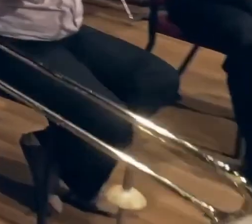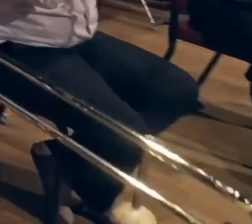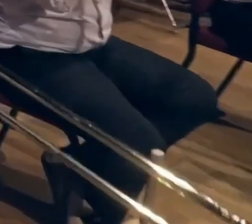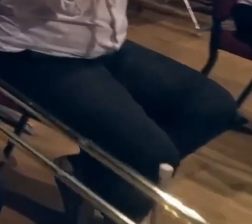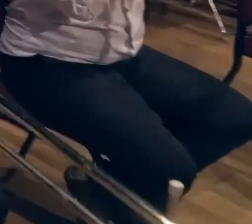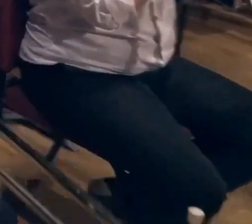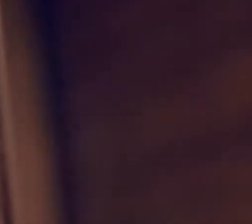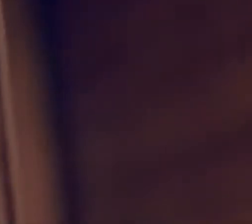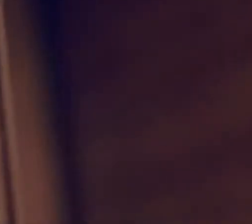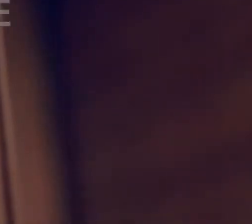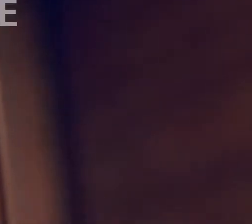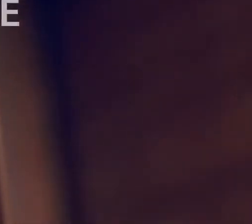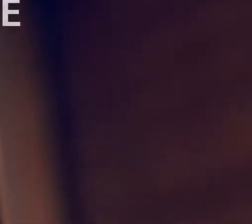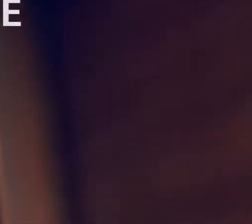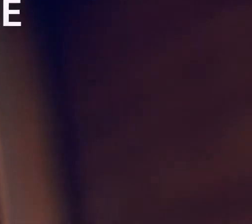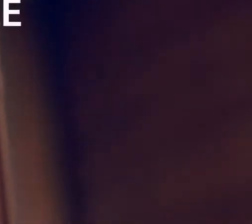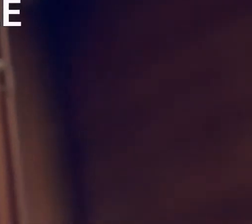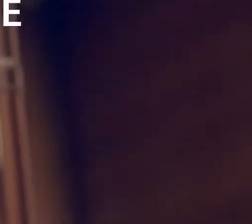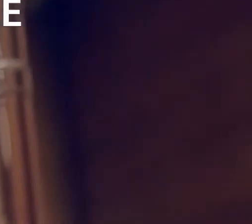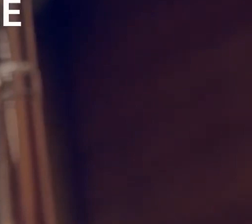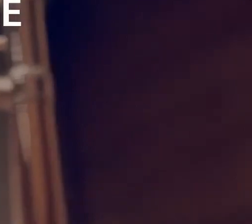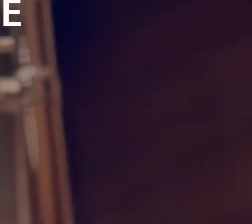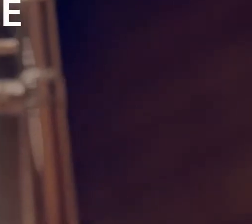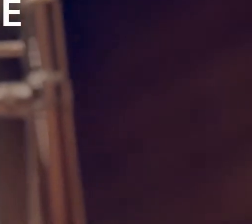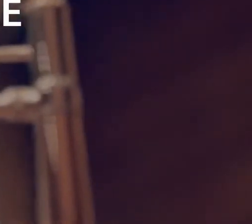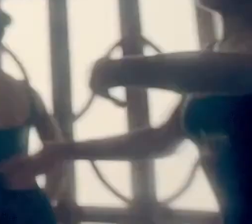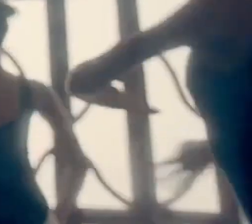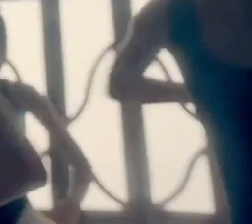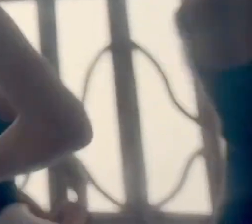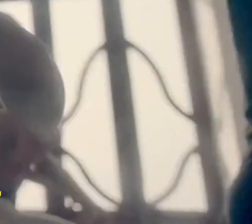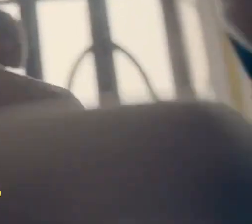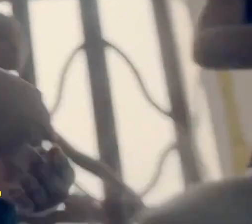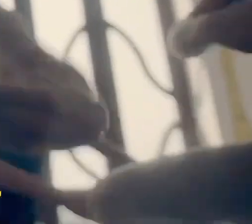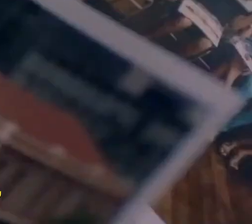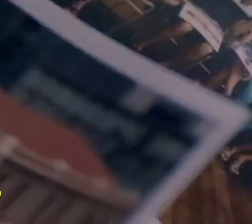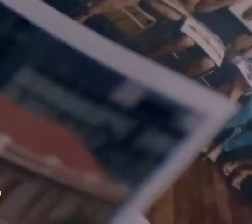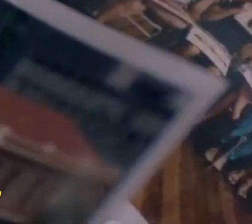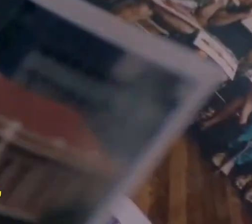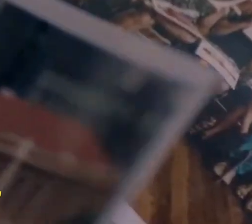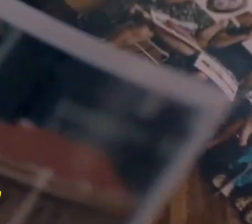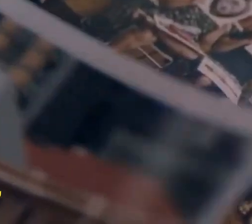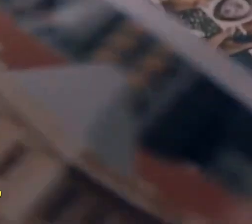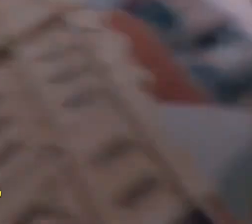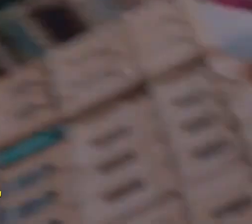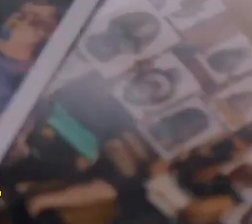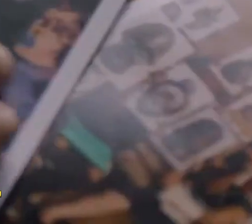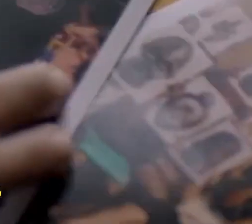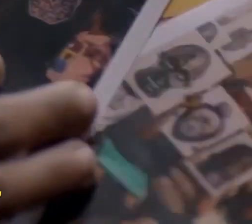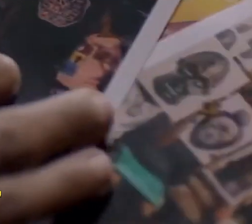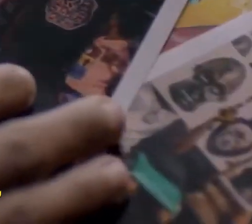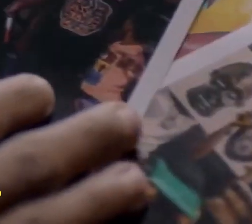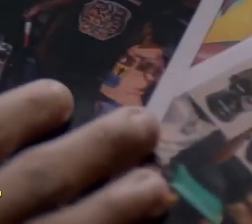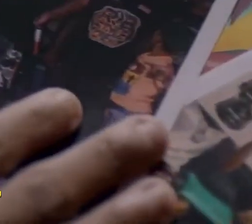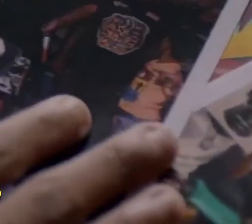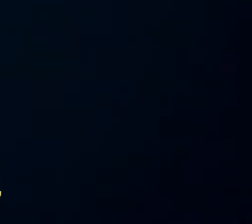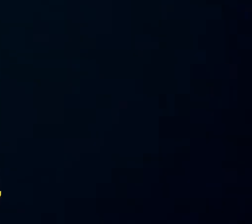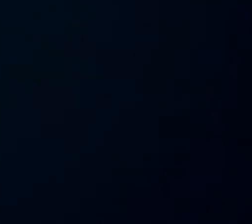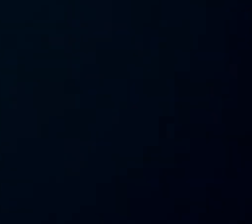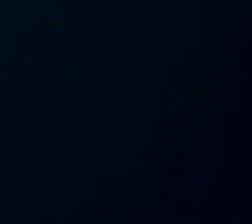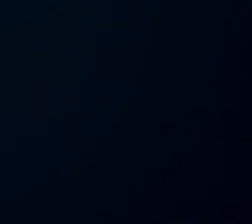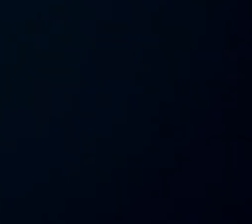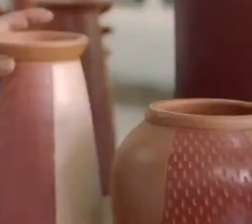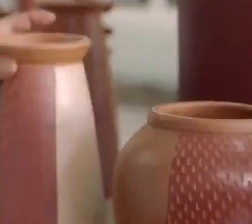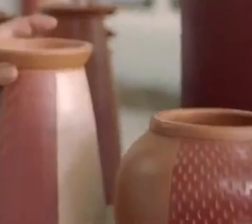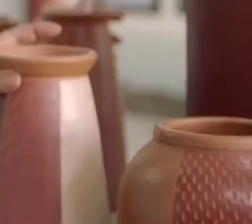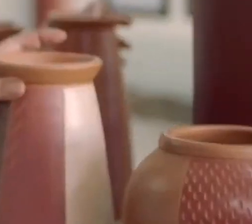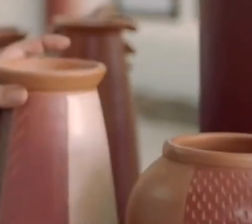diversas pessoas performando atividades culturais, como tocando instrumentos, dançando, visitando